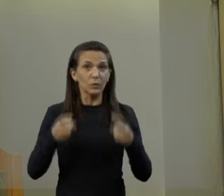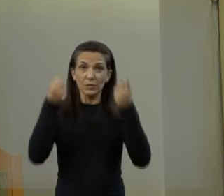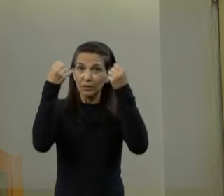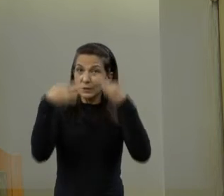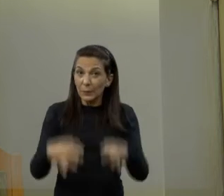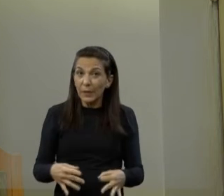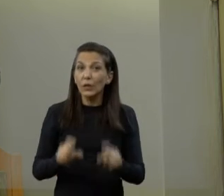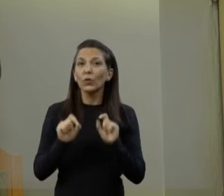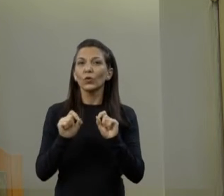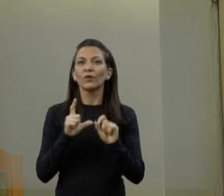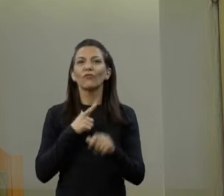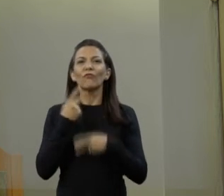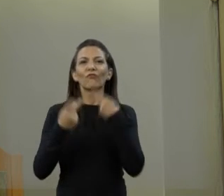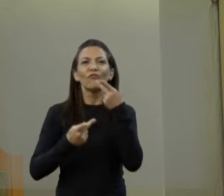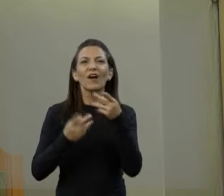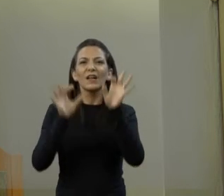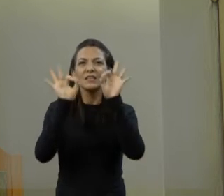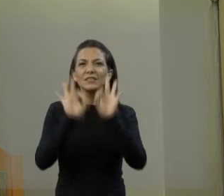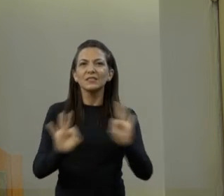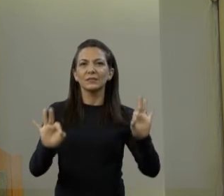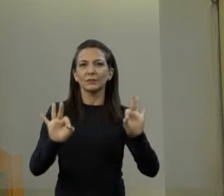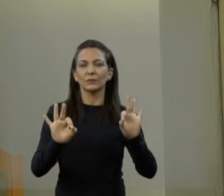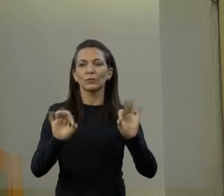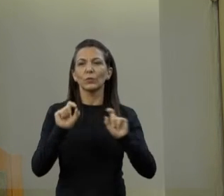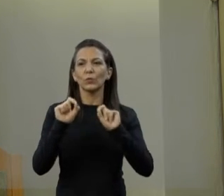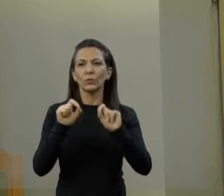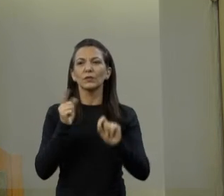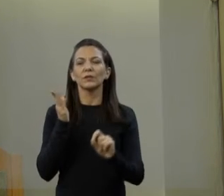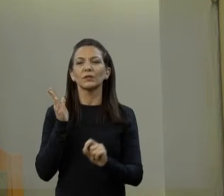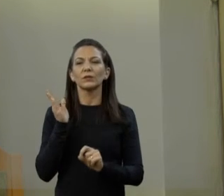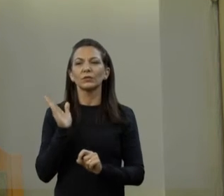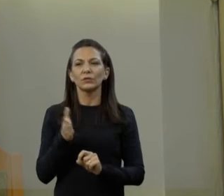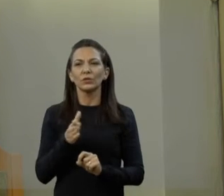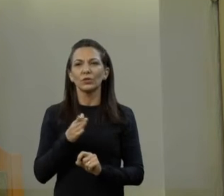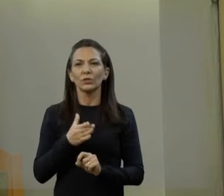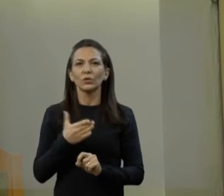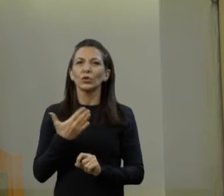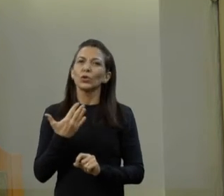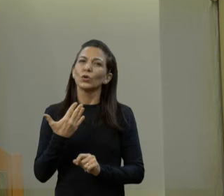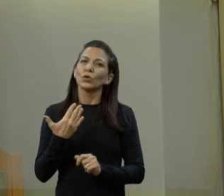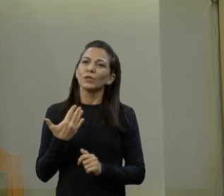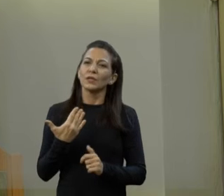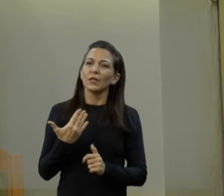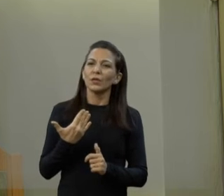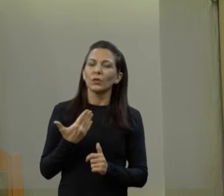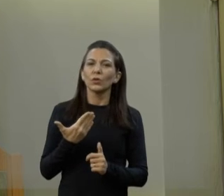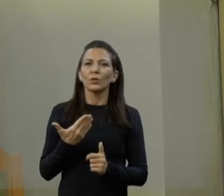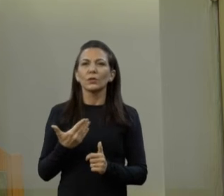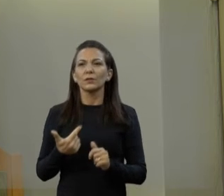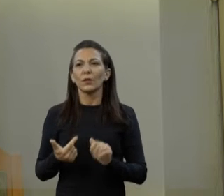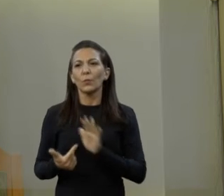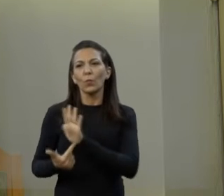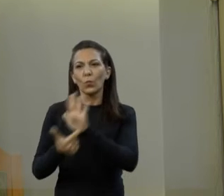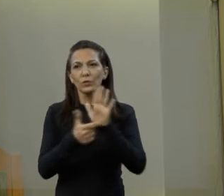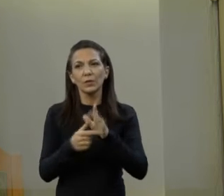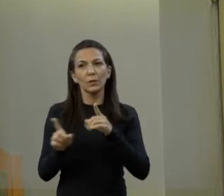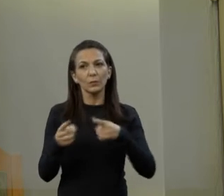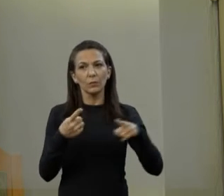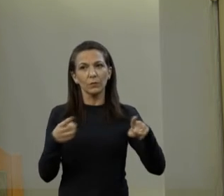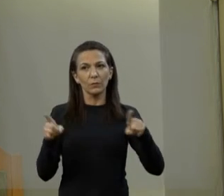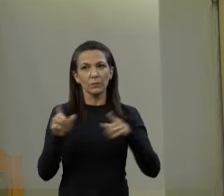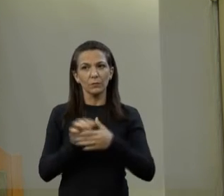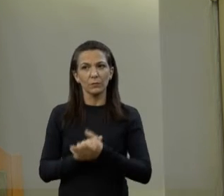diz tudo que ela dizia Exatamente tudo e já que alguns não gostam de funk eu vou por aqui para vocês